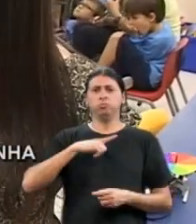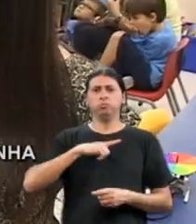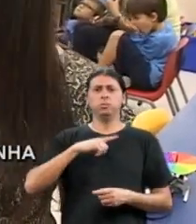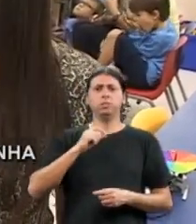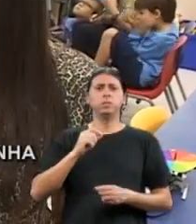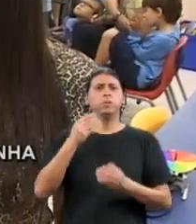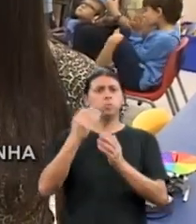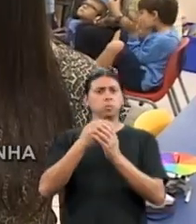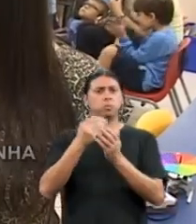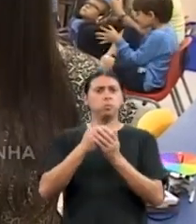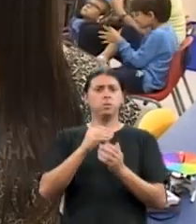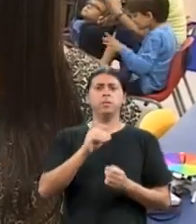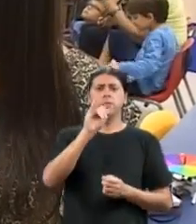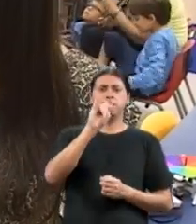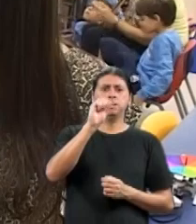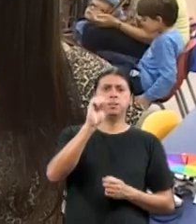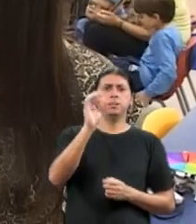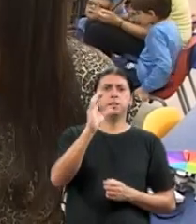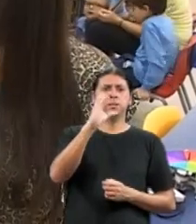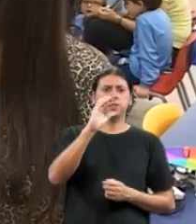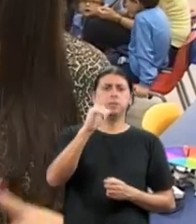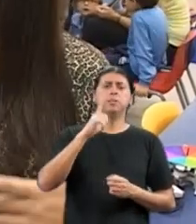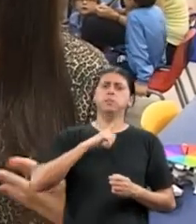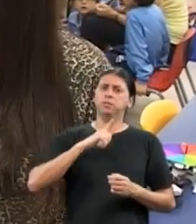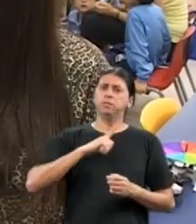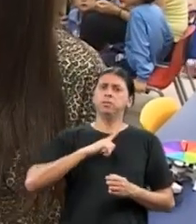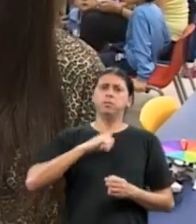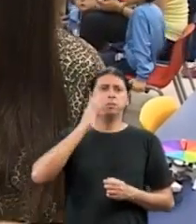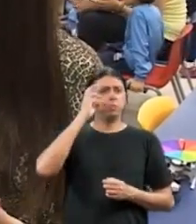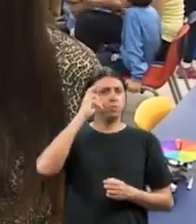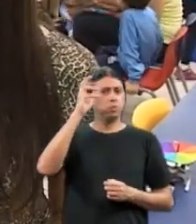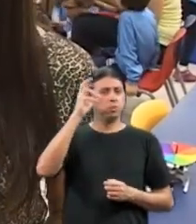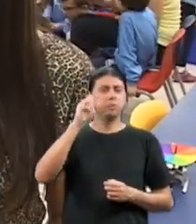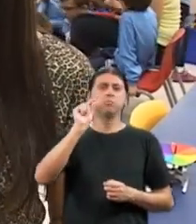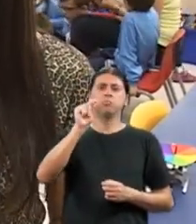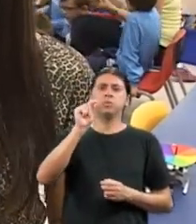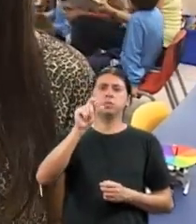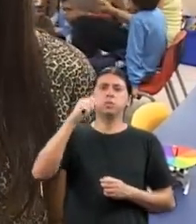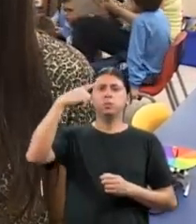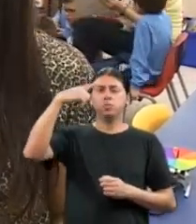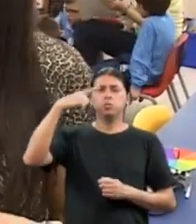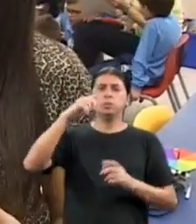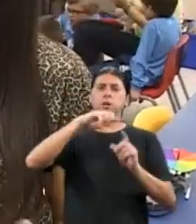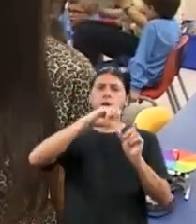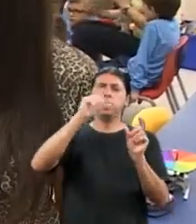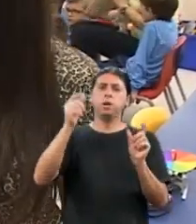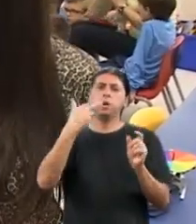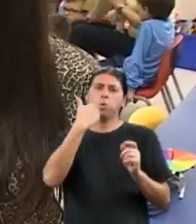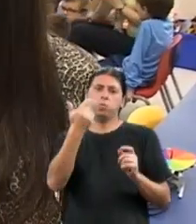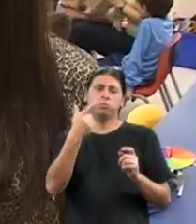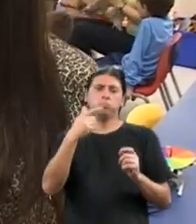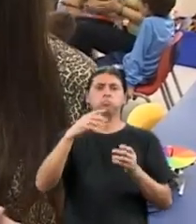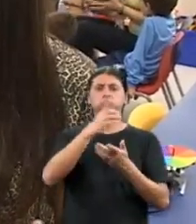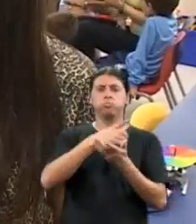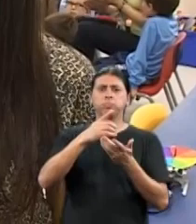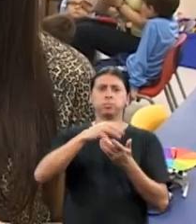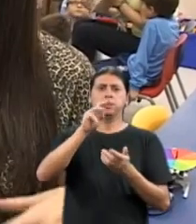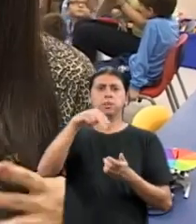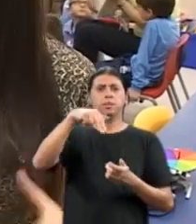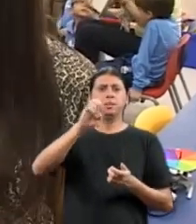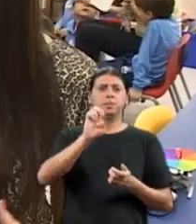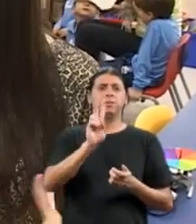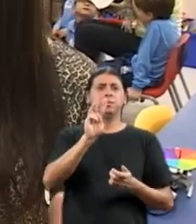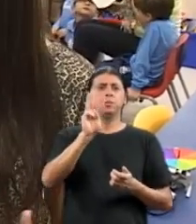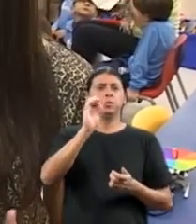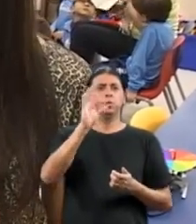Isaac Newton, sobre a teoria da luz, porque surgiu aquela curiosidade sobre o arco-íris. Então, no disco de Newton, nós teremos que fazer aquele